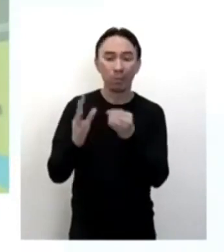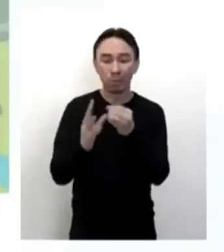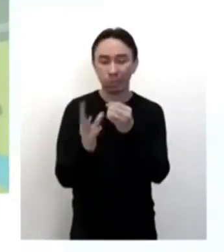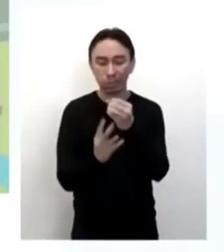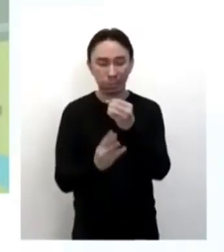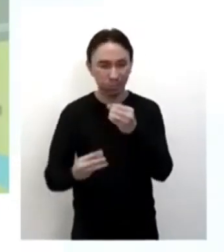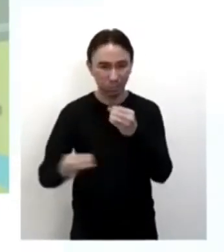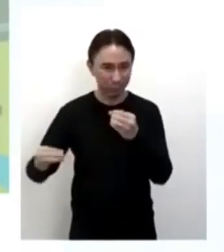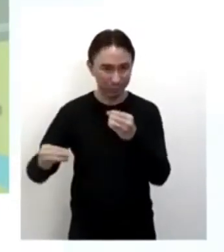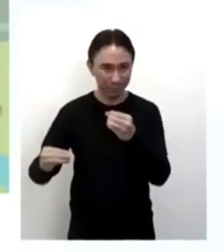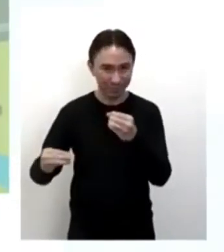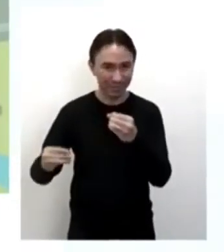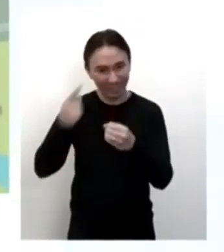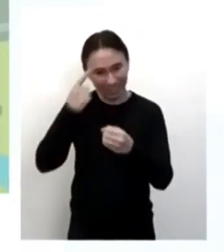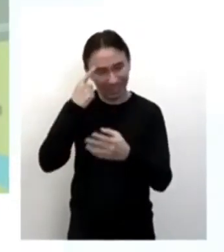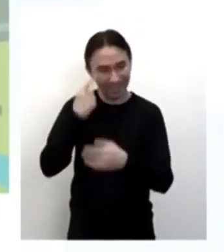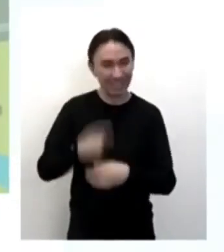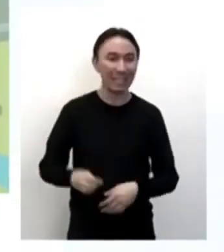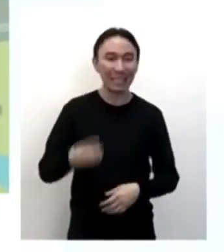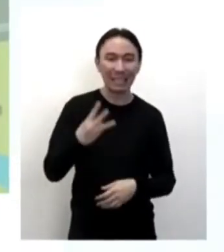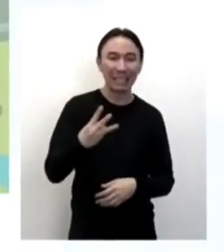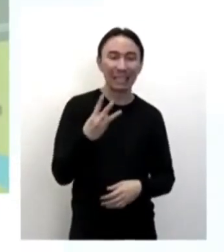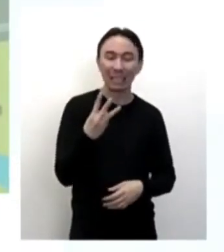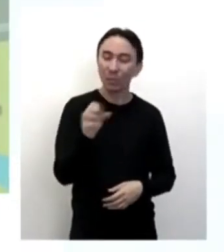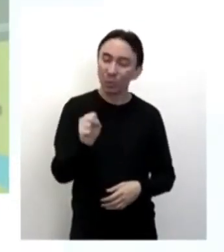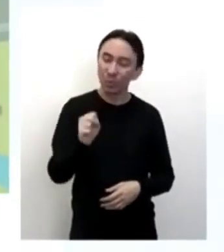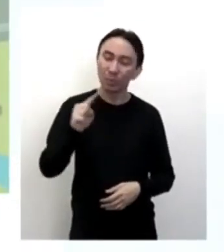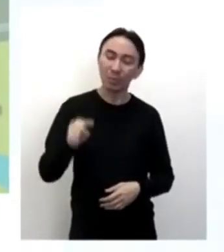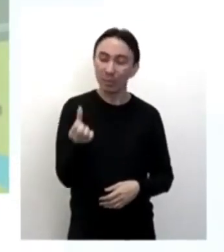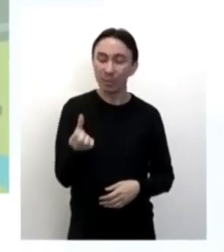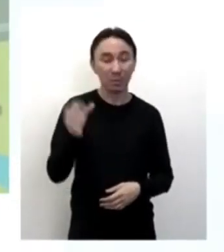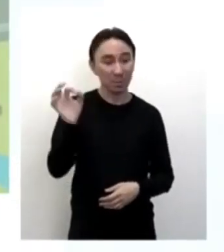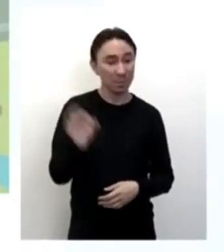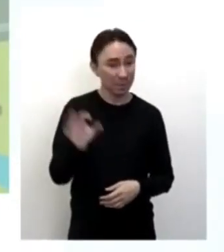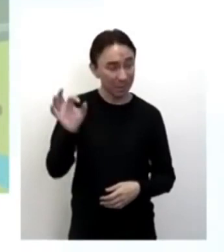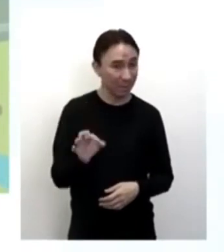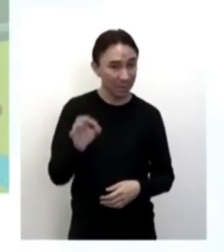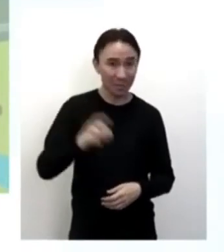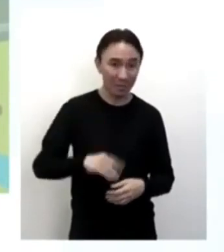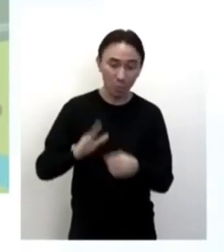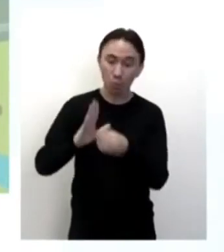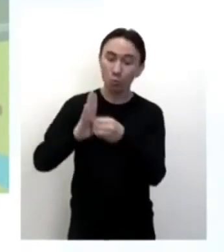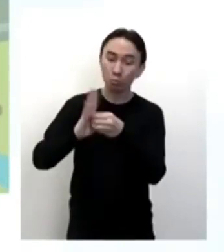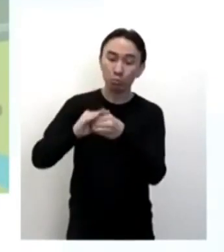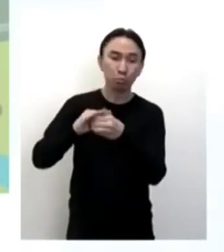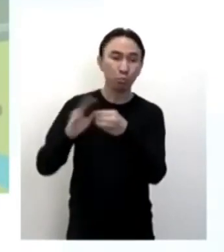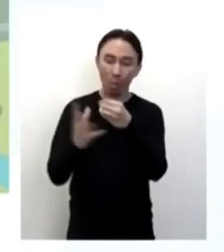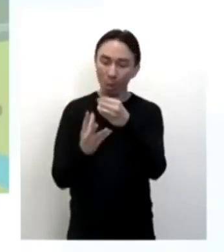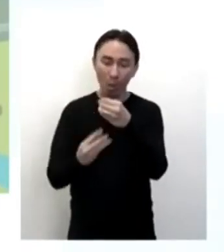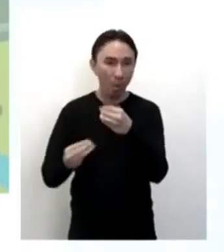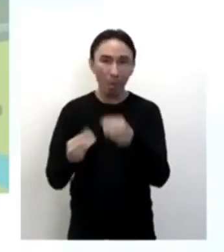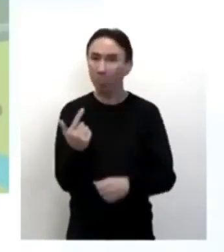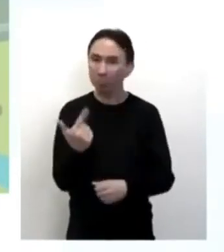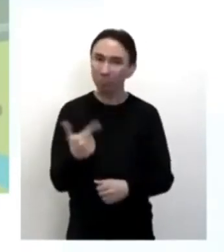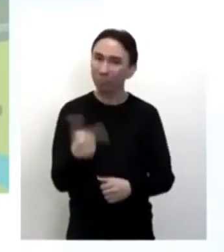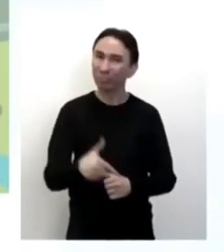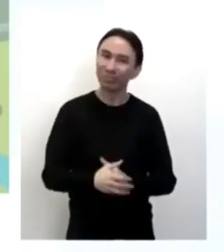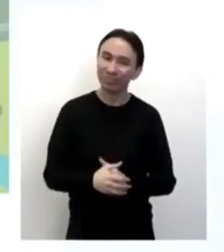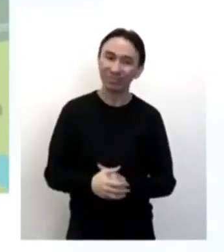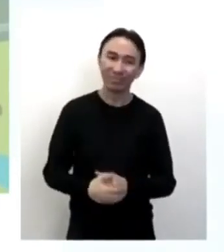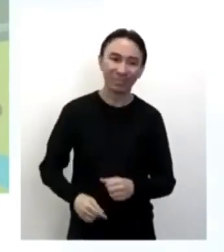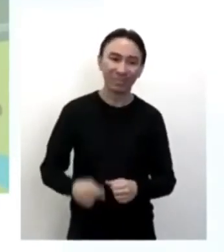aí 38,6% de esgotos não coletados e não tratados, 18,8% de